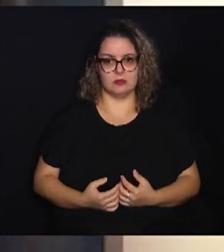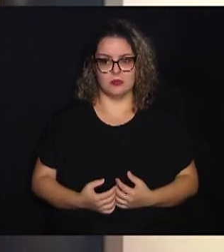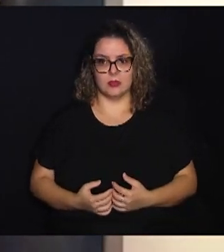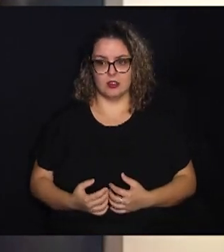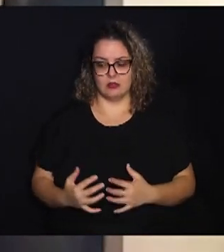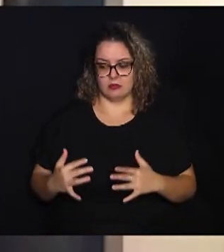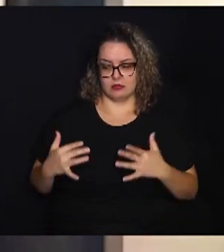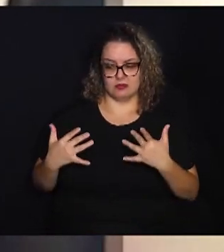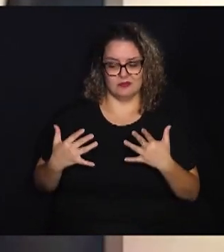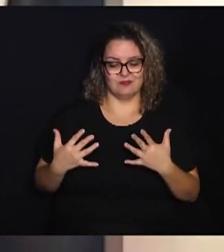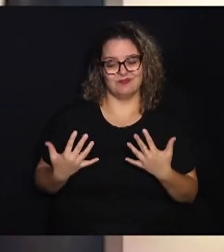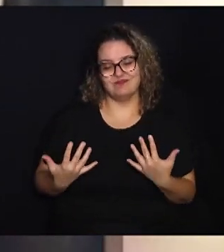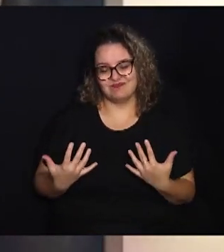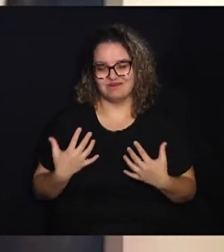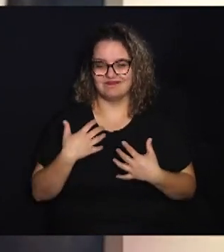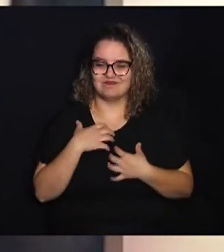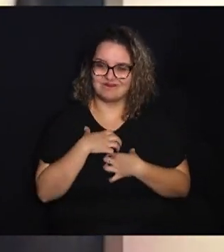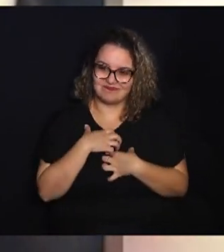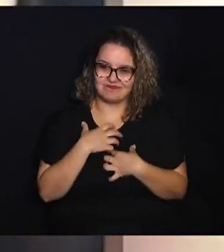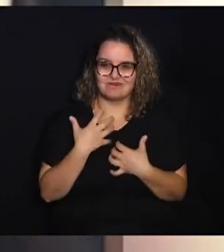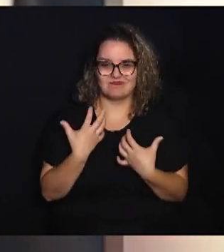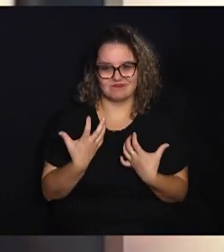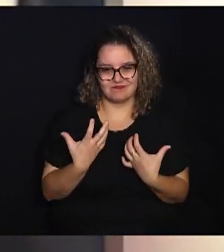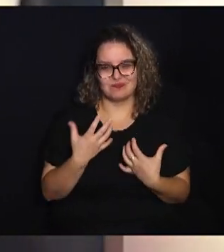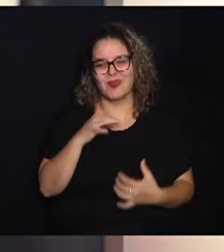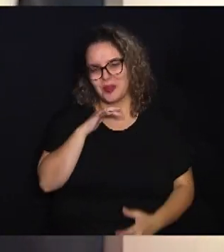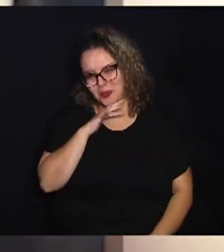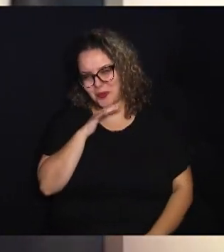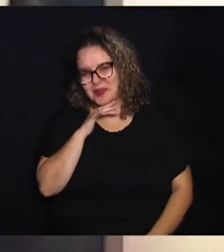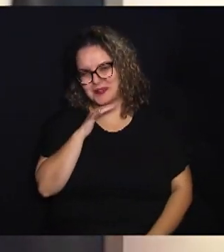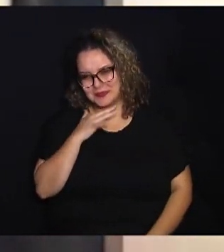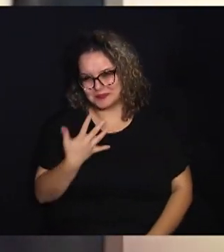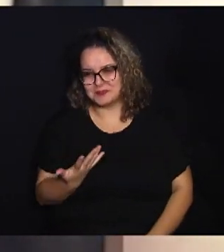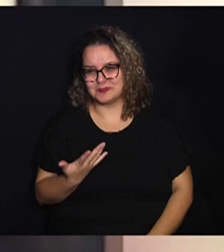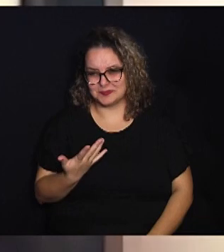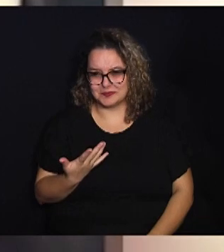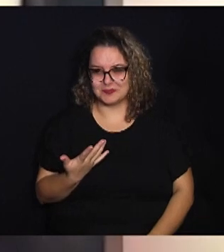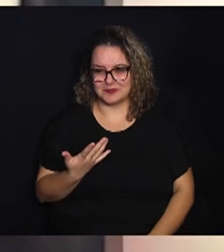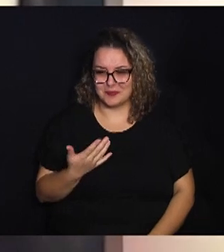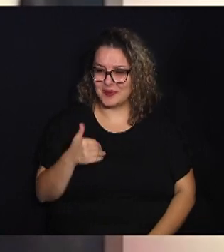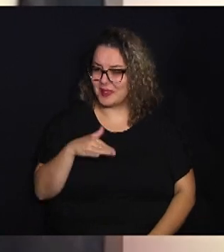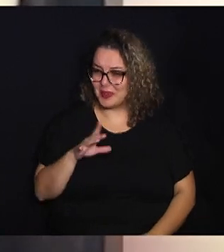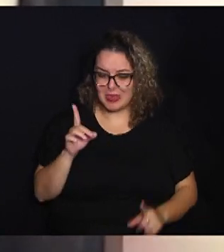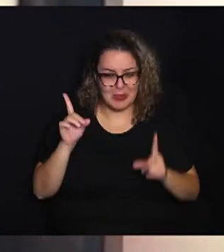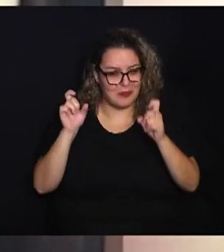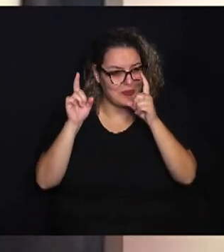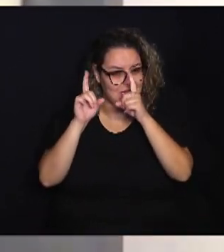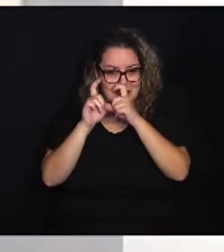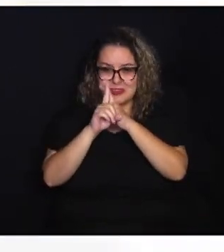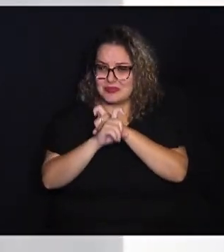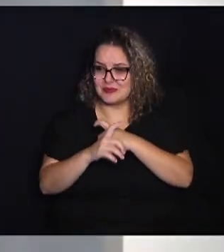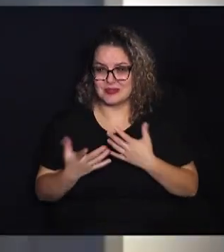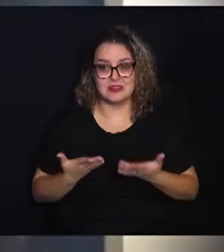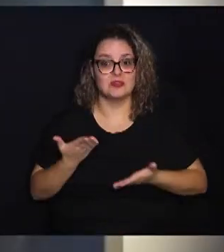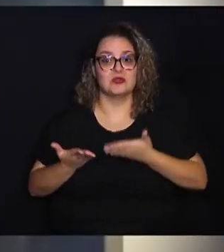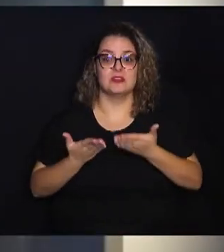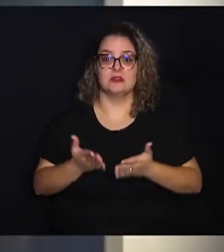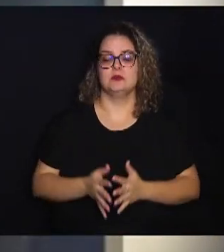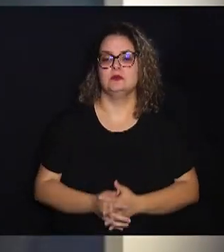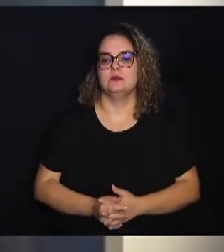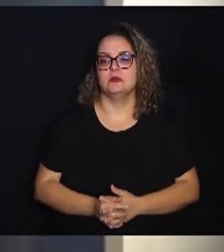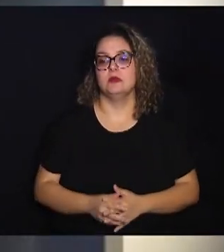observando. Então, realmente, isso é a coisa mais difícil de lidar. Eu trabalho